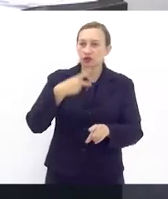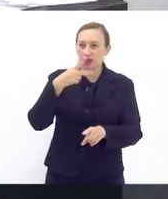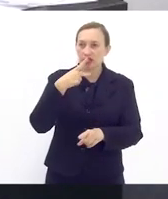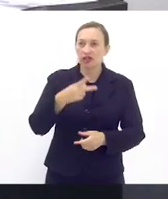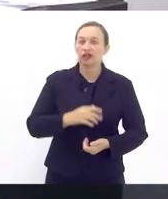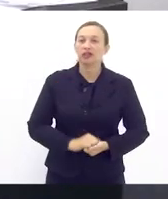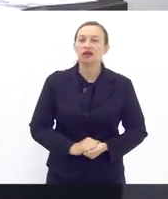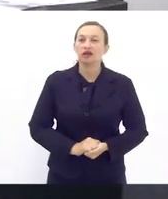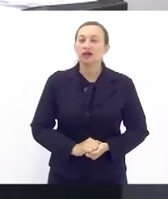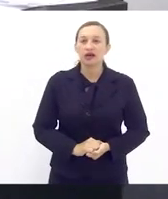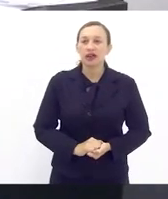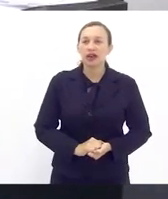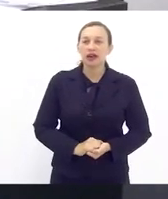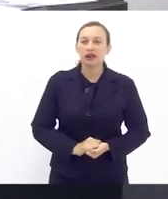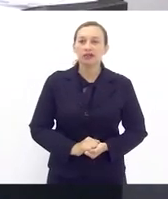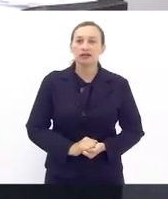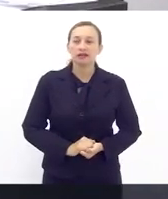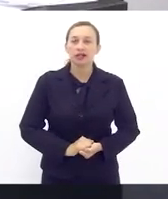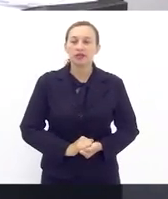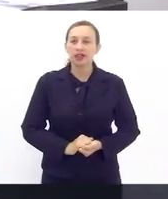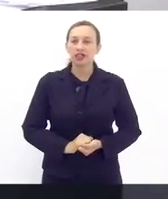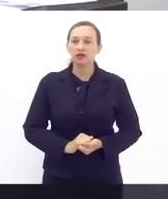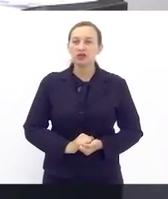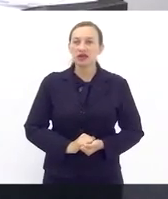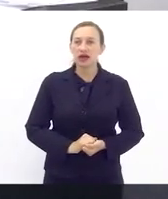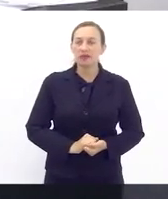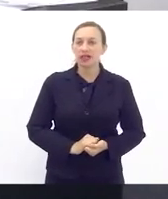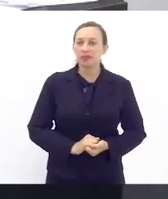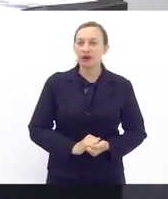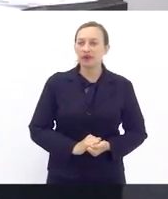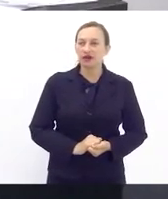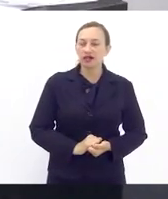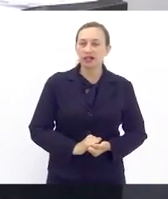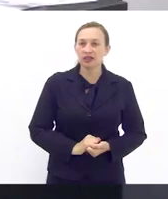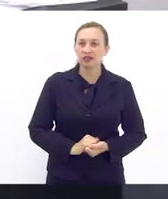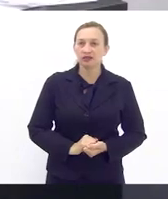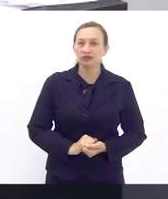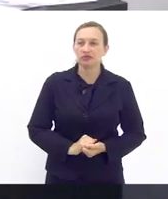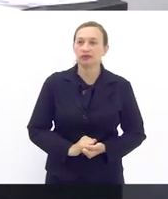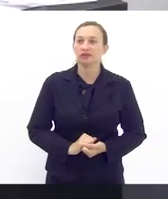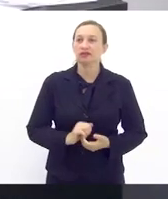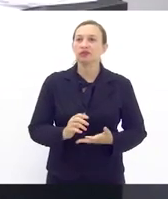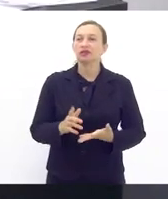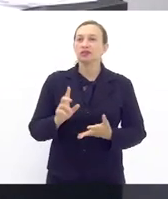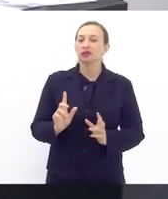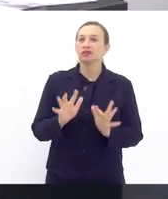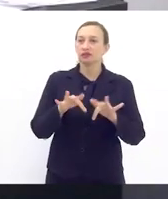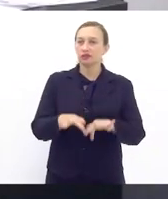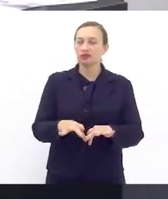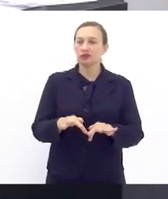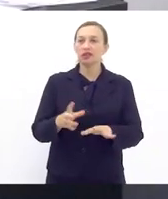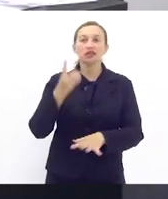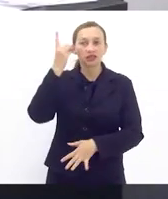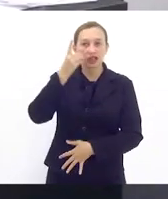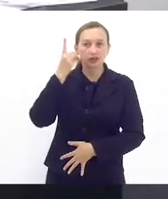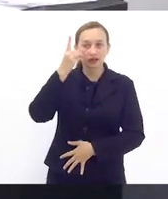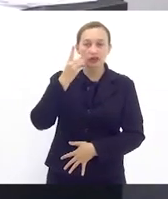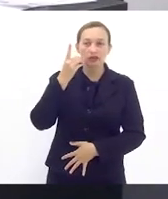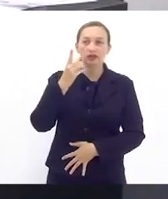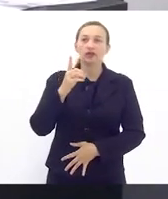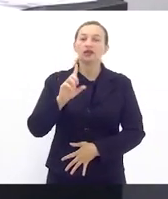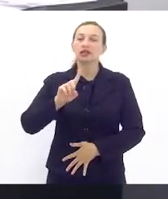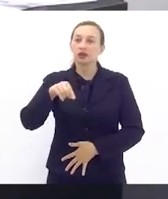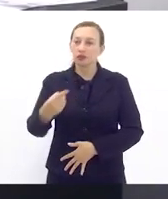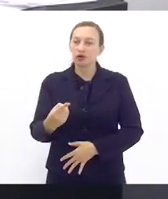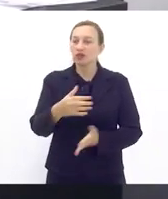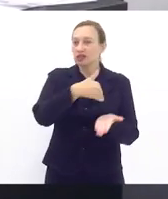é deputado Márcio Gualberto em seguida Deputado Professor José Mayer gente encerra a falar dos deputados e em seguida vamos